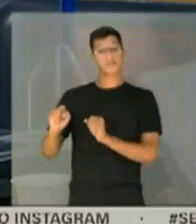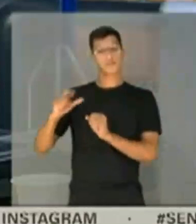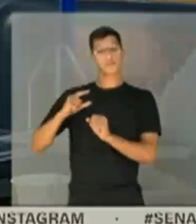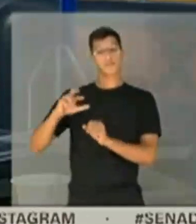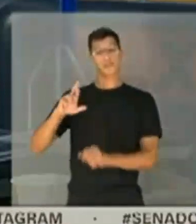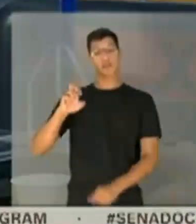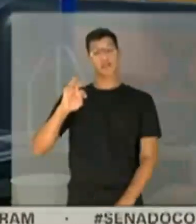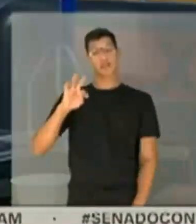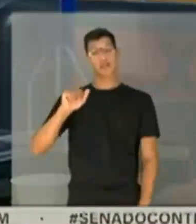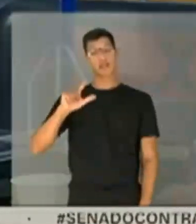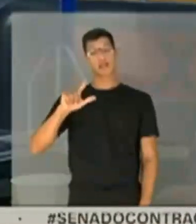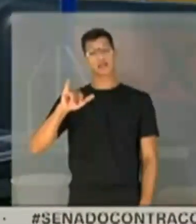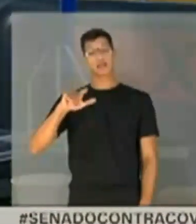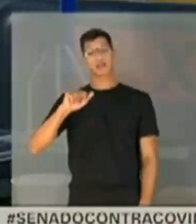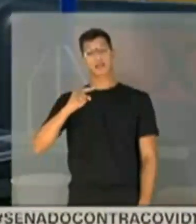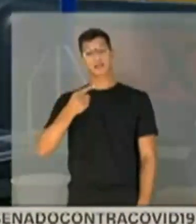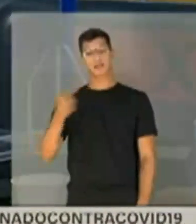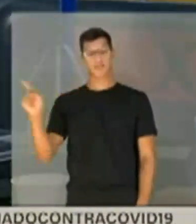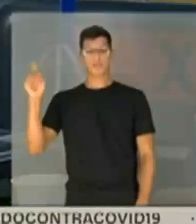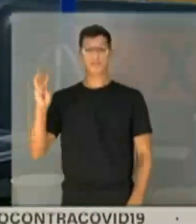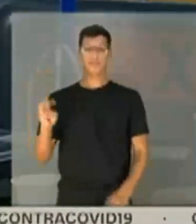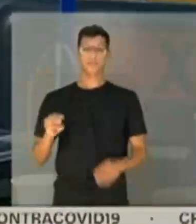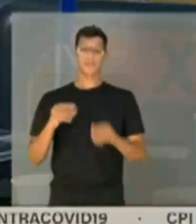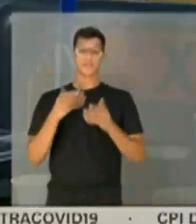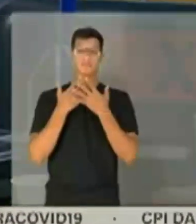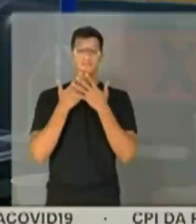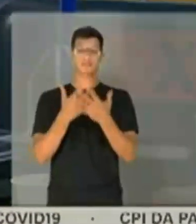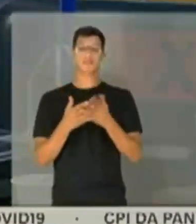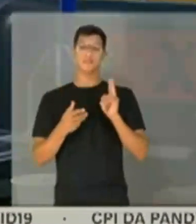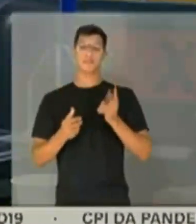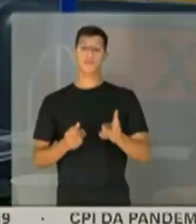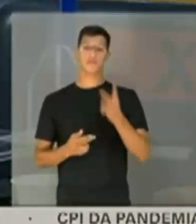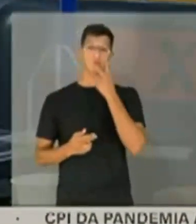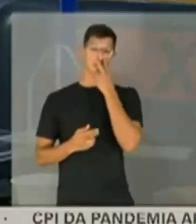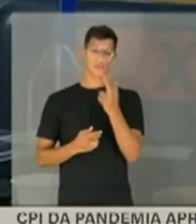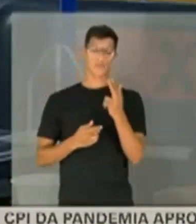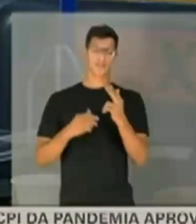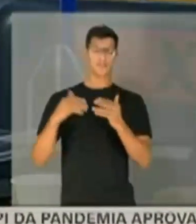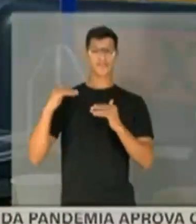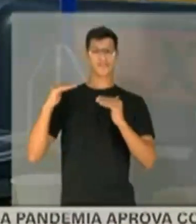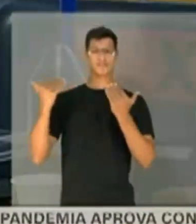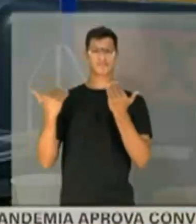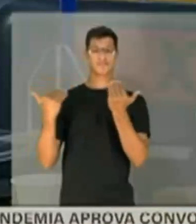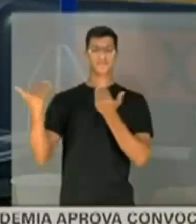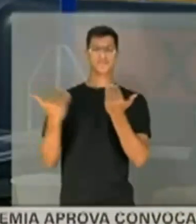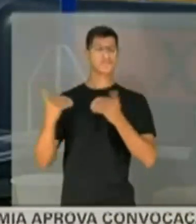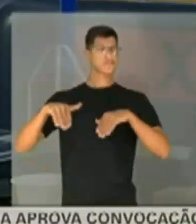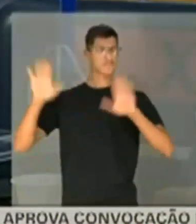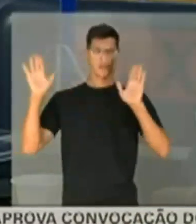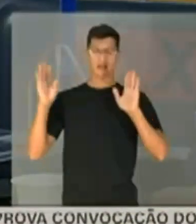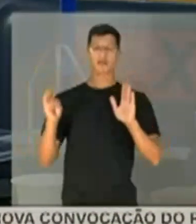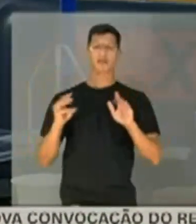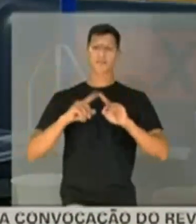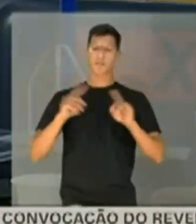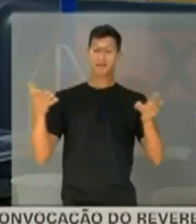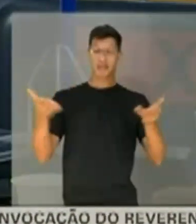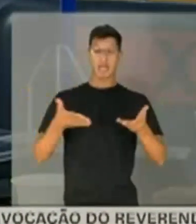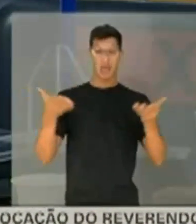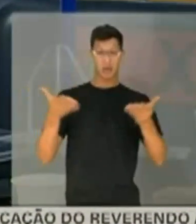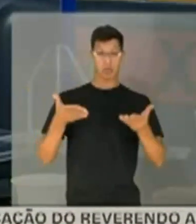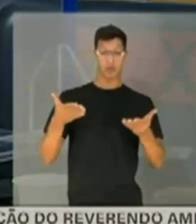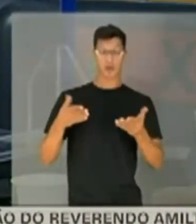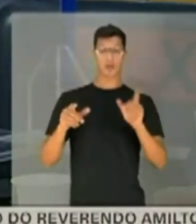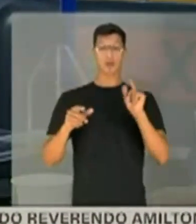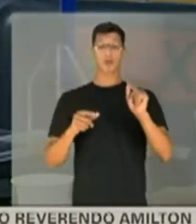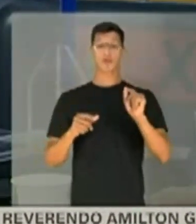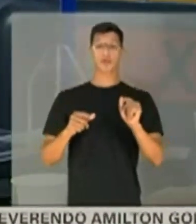uma retaliação. E confesso que sempre achei desproporcional demais. Mas agora,